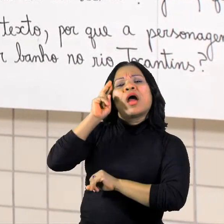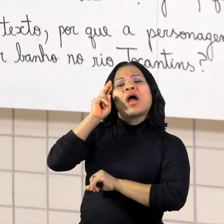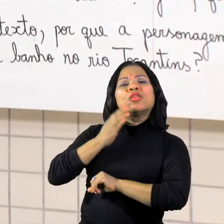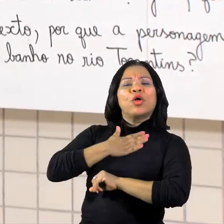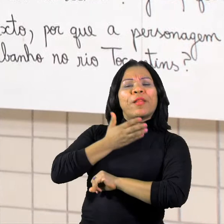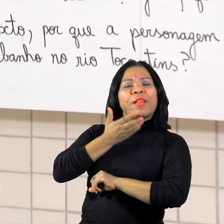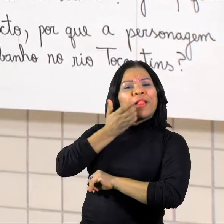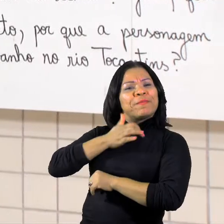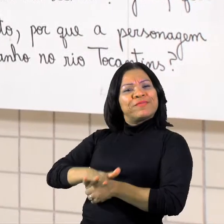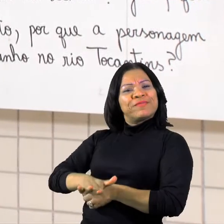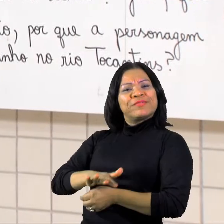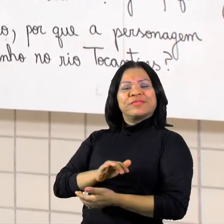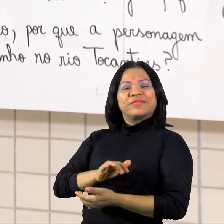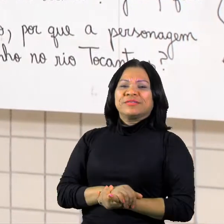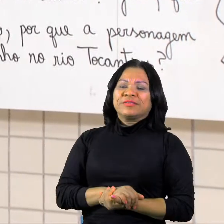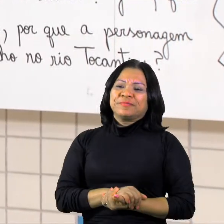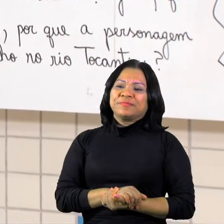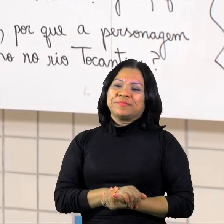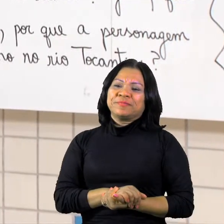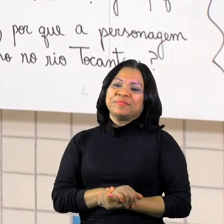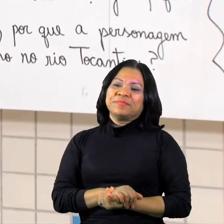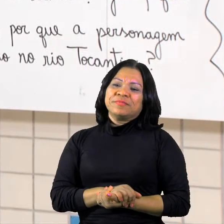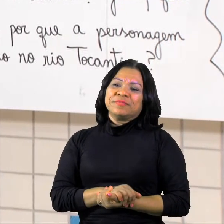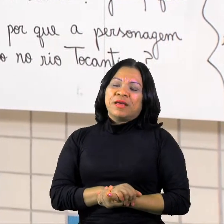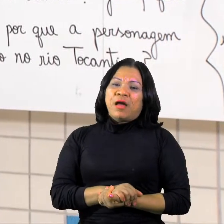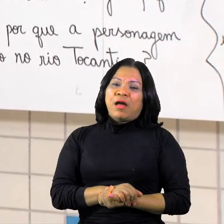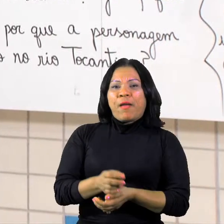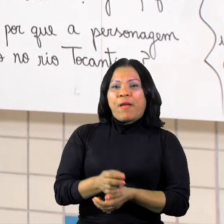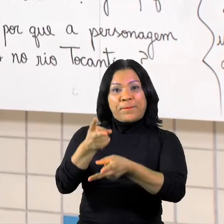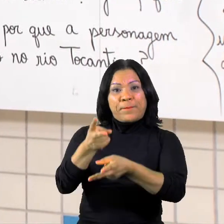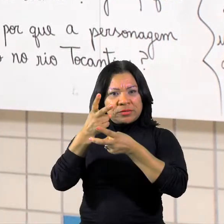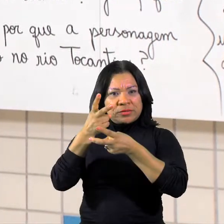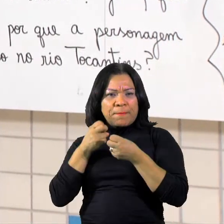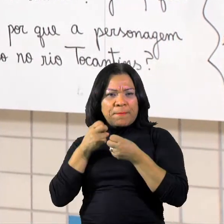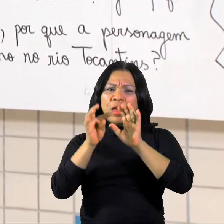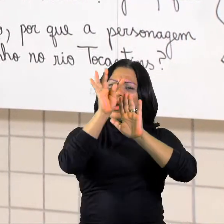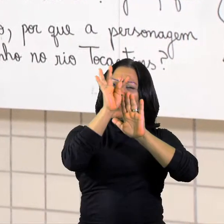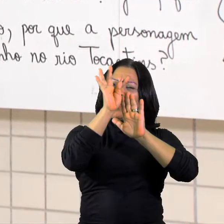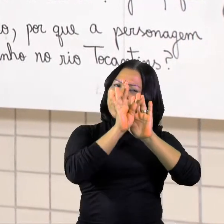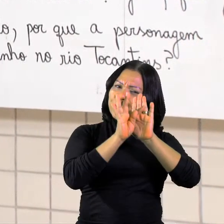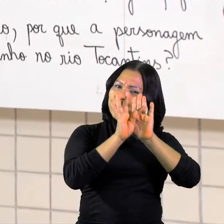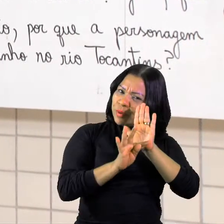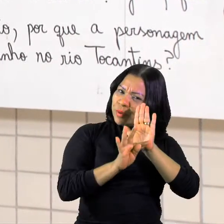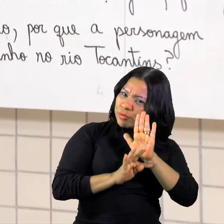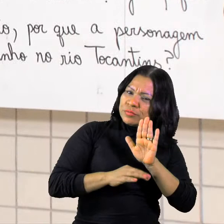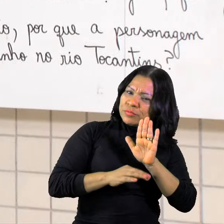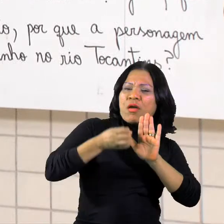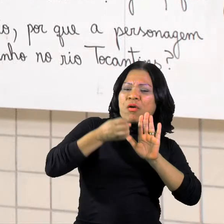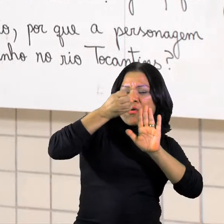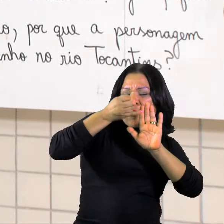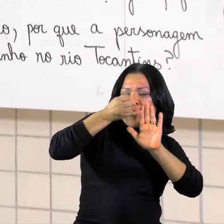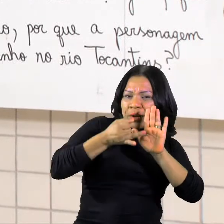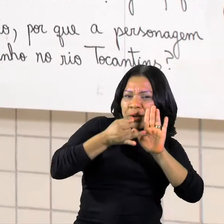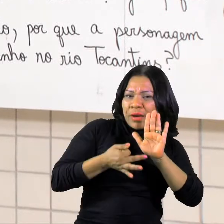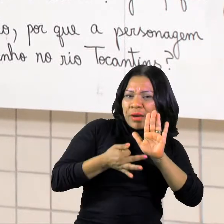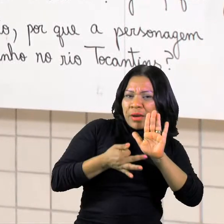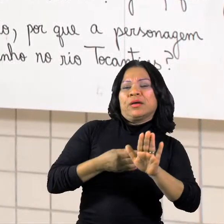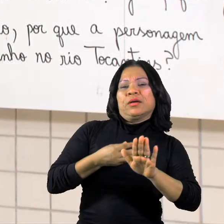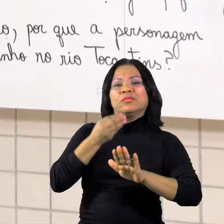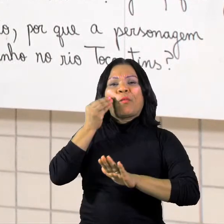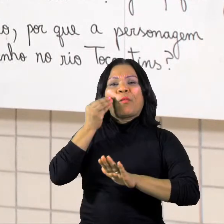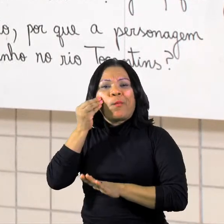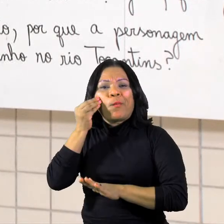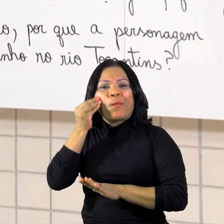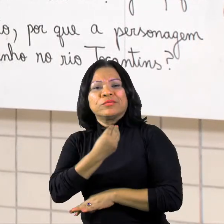Vocês perceberam que lá, durante todo o texto, ele vai contando situações vivenciadas, ele vai falar